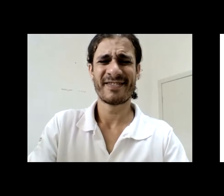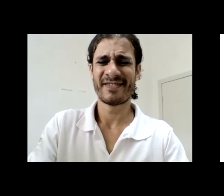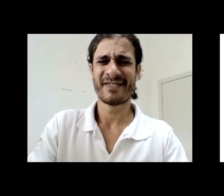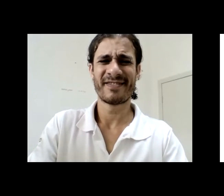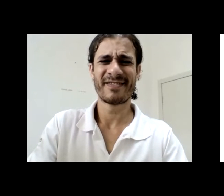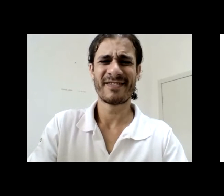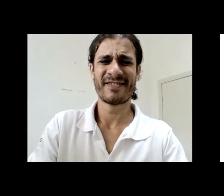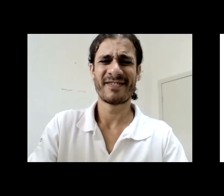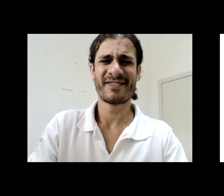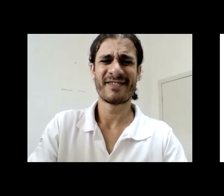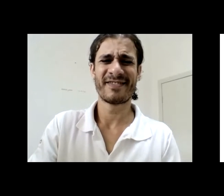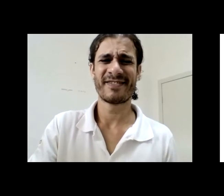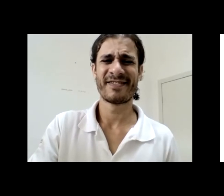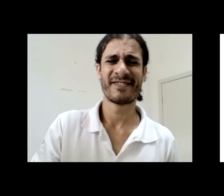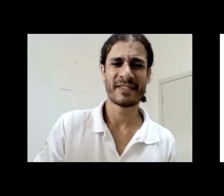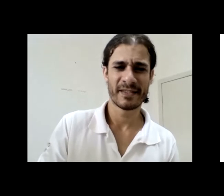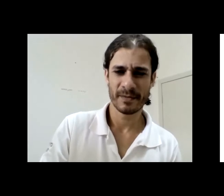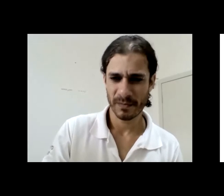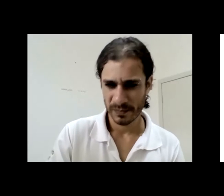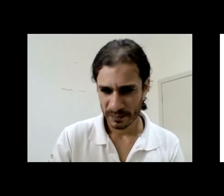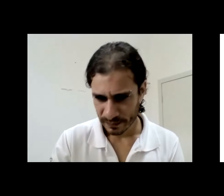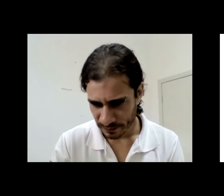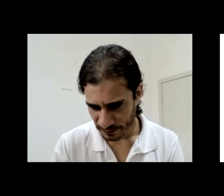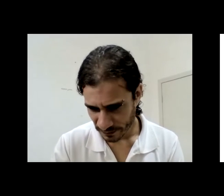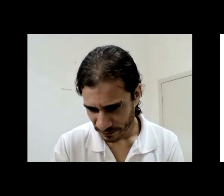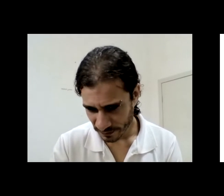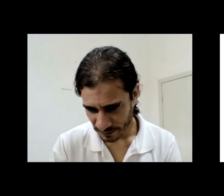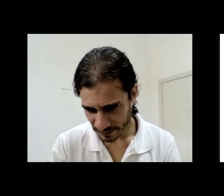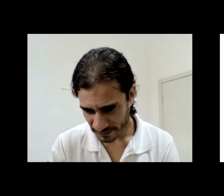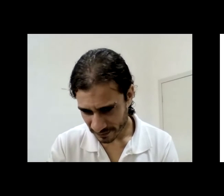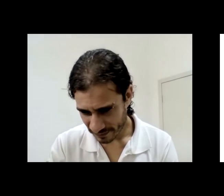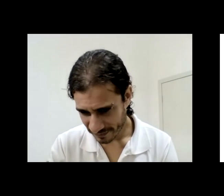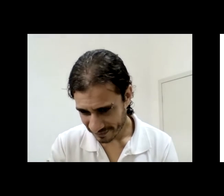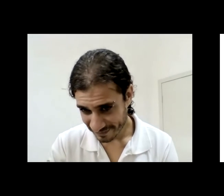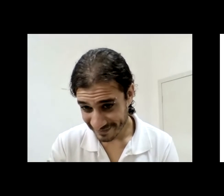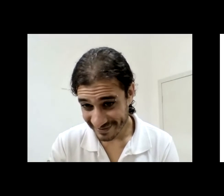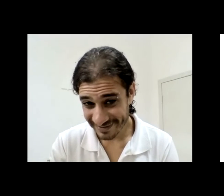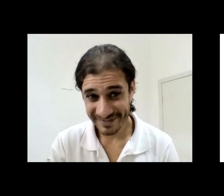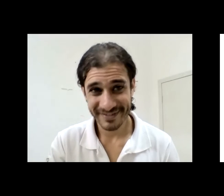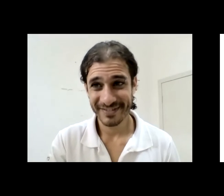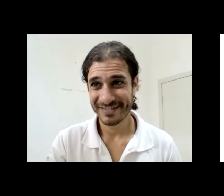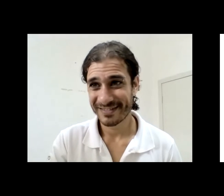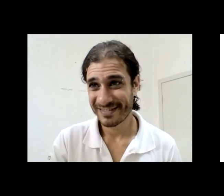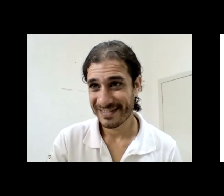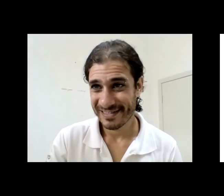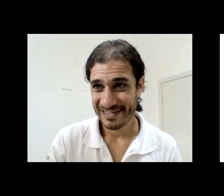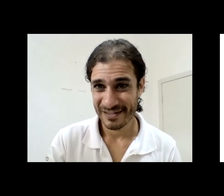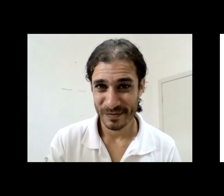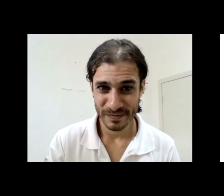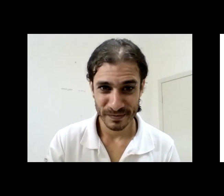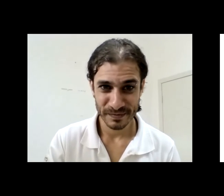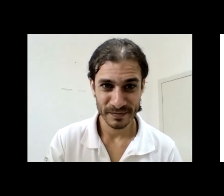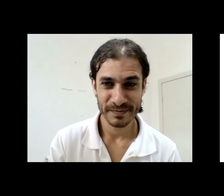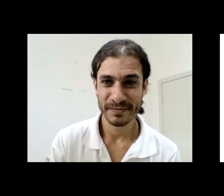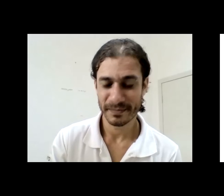Profet... Eu não sei se eu falava para a primeira hora correta, mas fala Profetete. Está aqui. Profetete. Isso, desculpa. Duas horas.